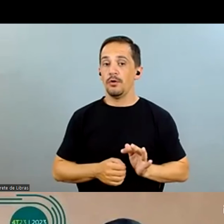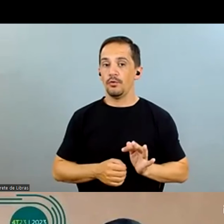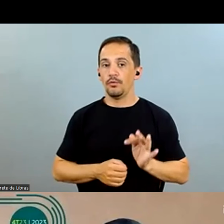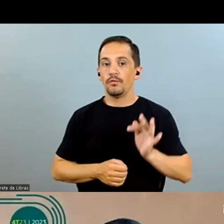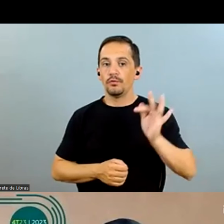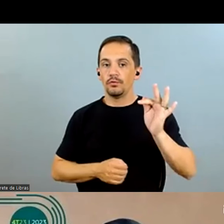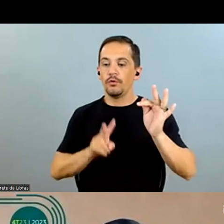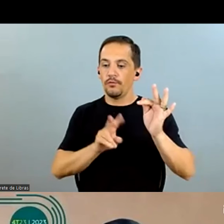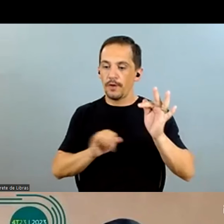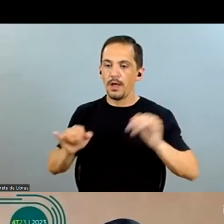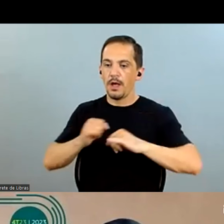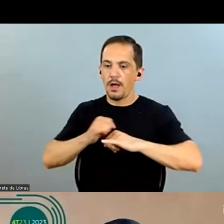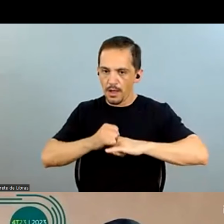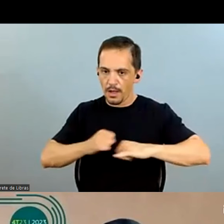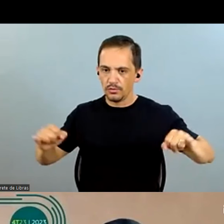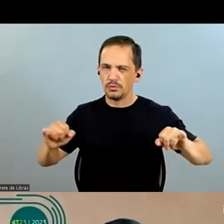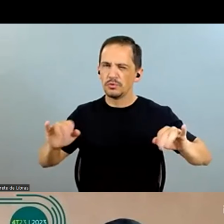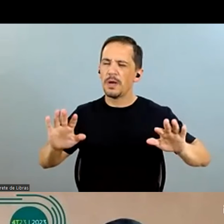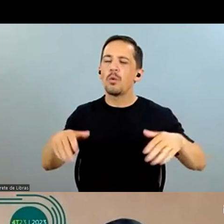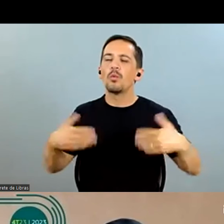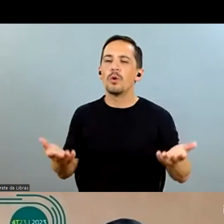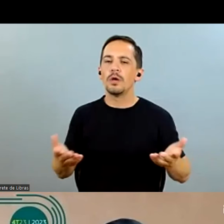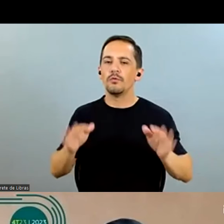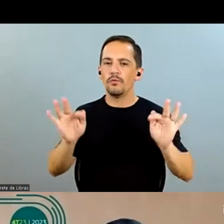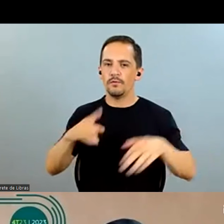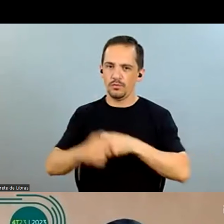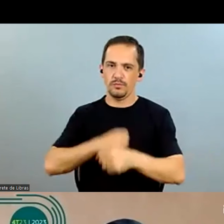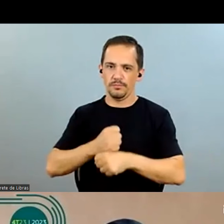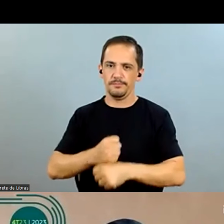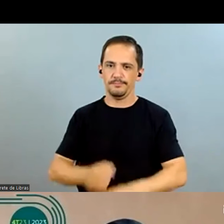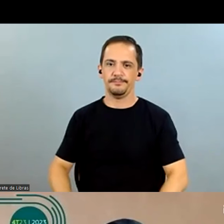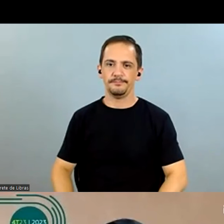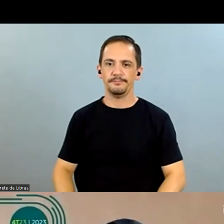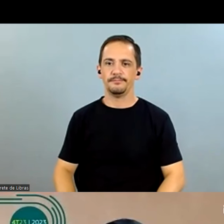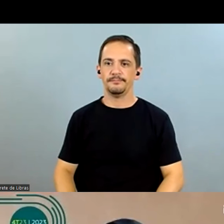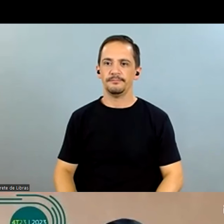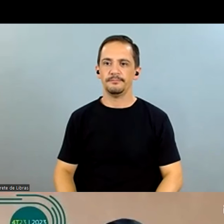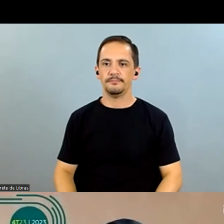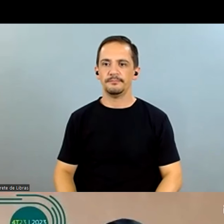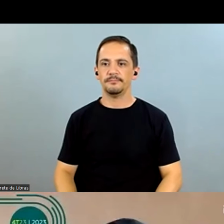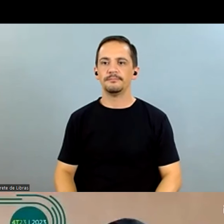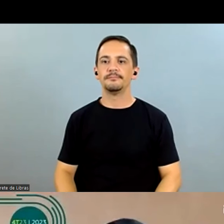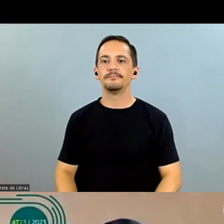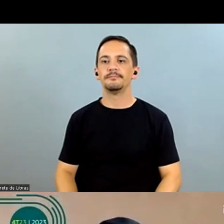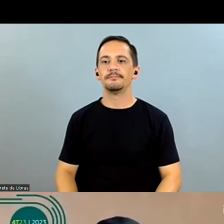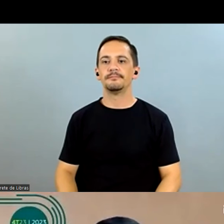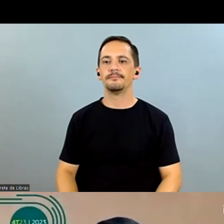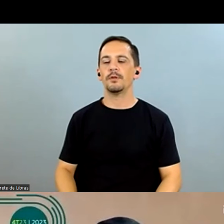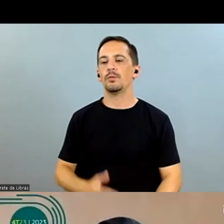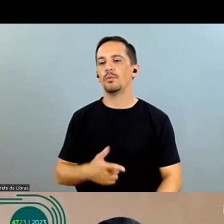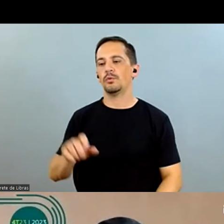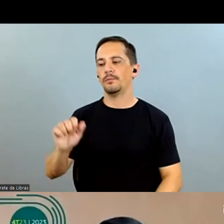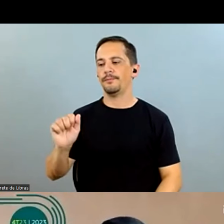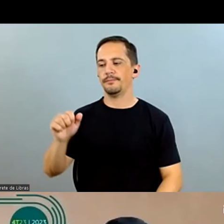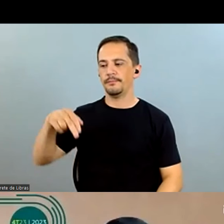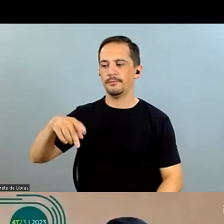esse novo ciclo mais ao final desse ano ISS eh o Anderson também pergunta poderia